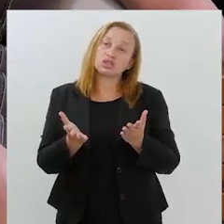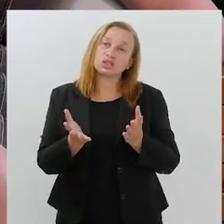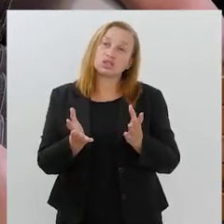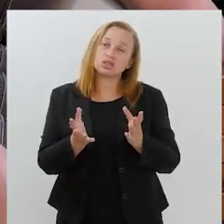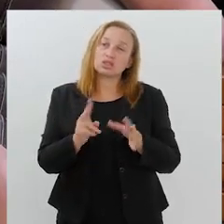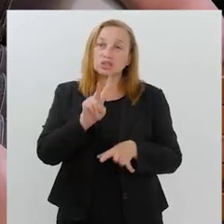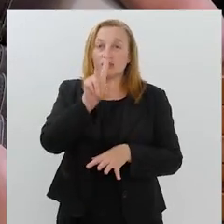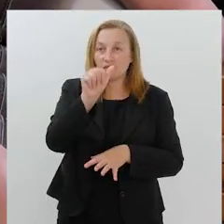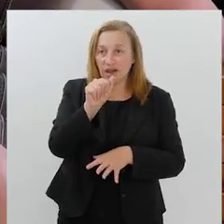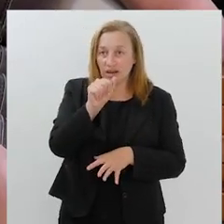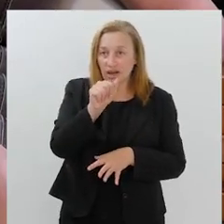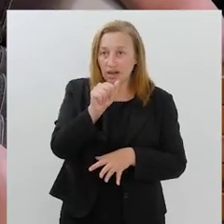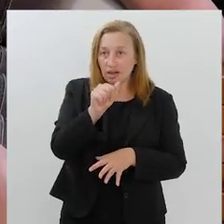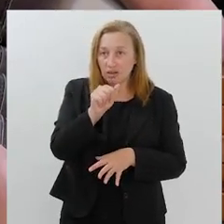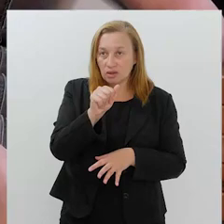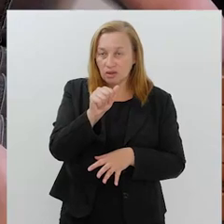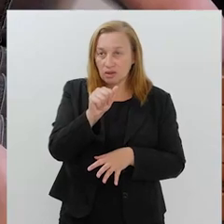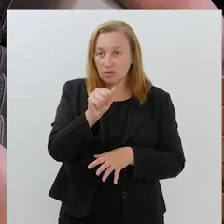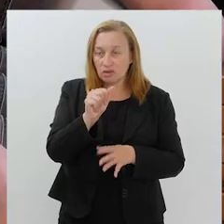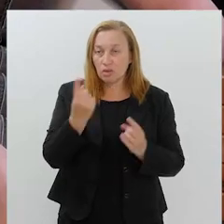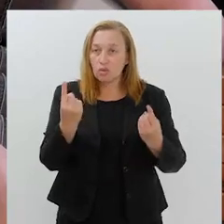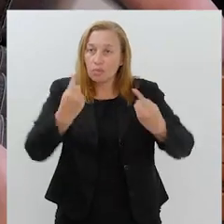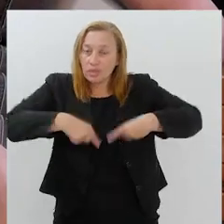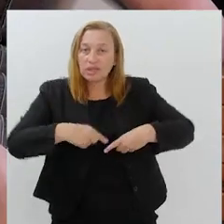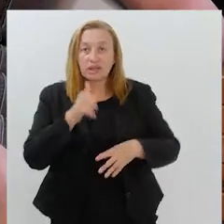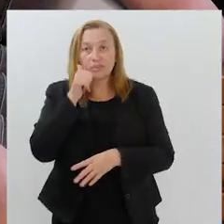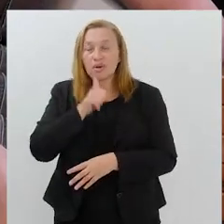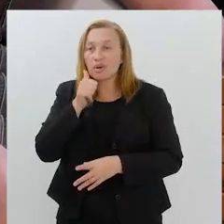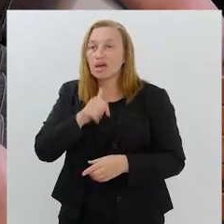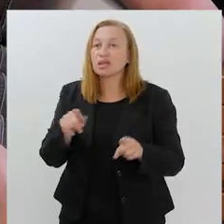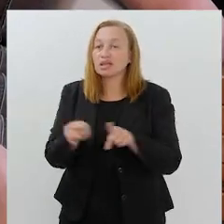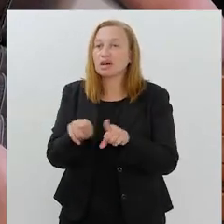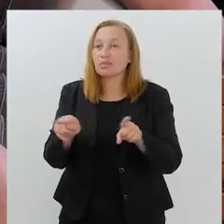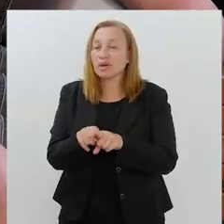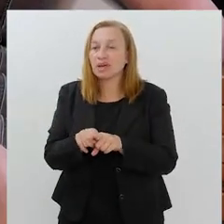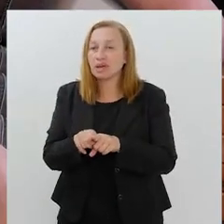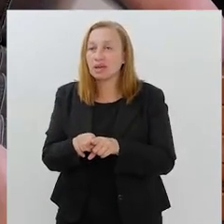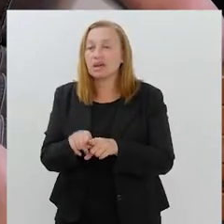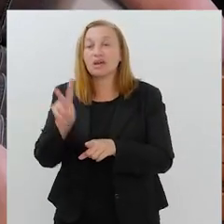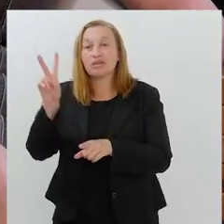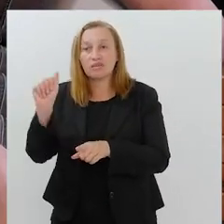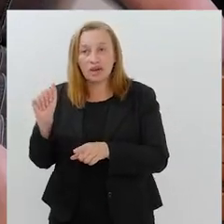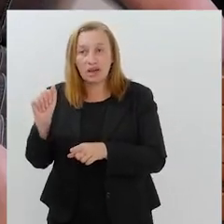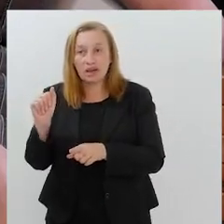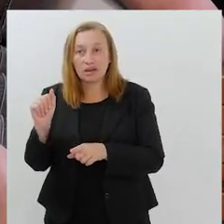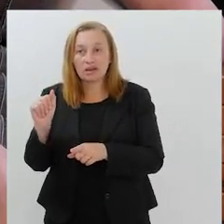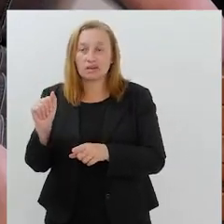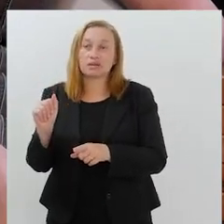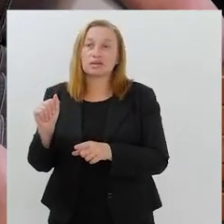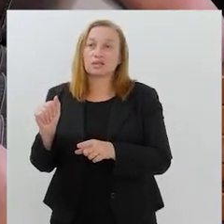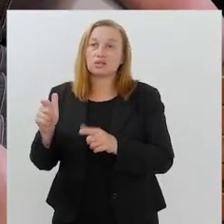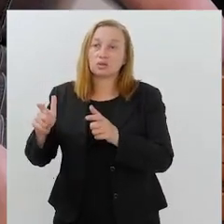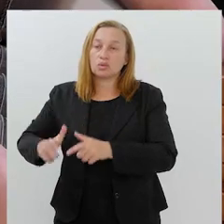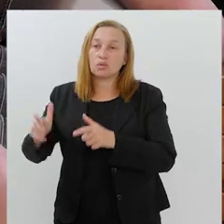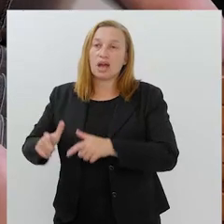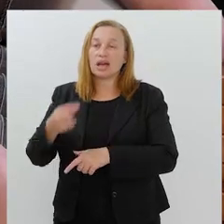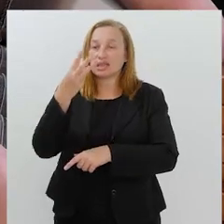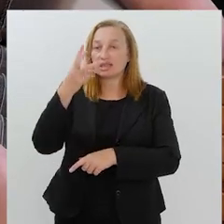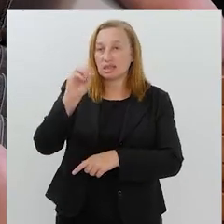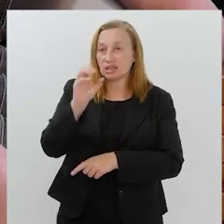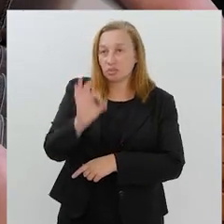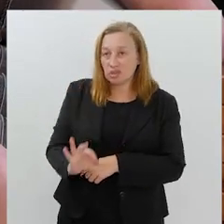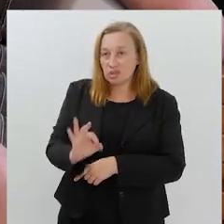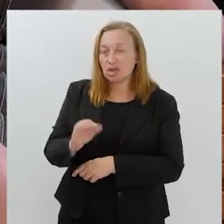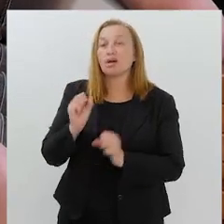de reserva de vagas com condições competitividade para mulheres mas também a amarração das cadeiras no sentido da ocupação pelo menos